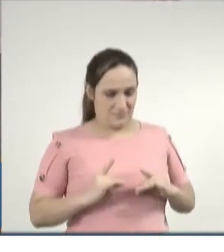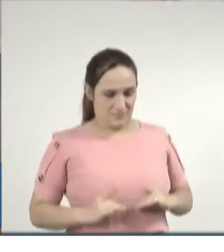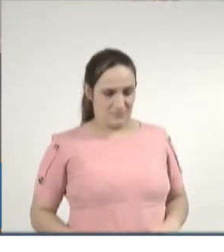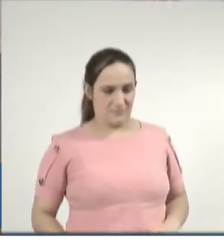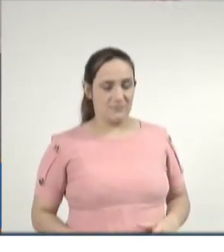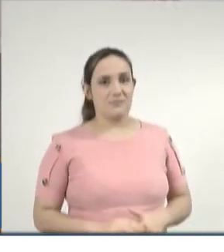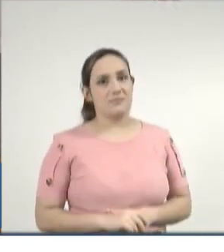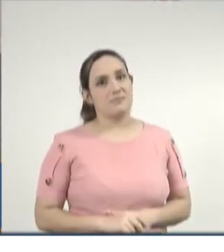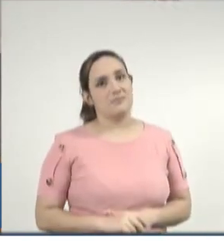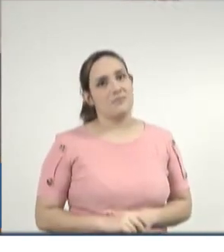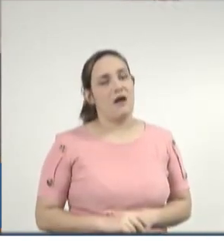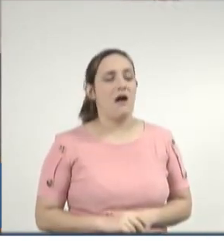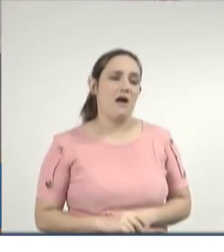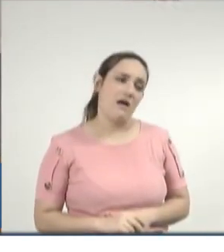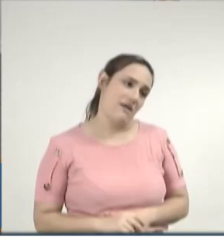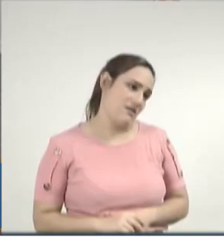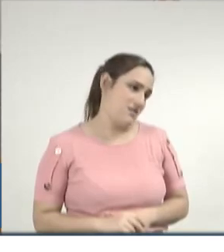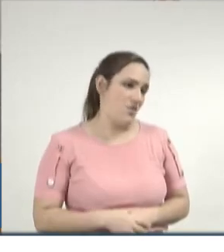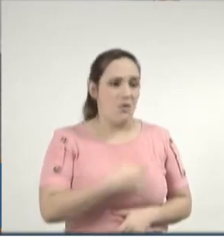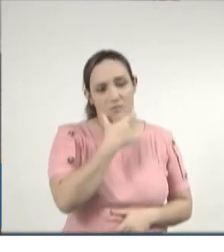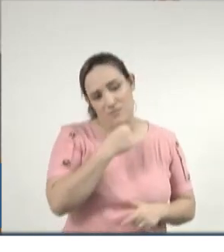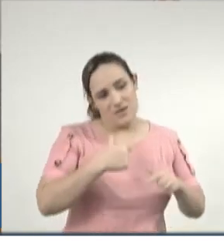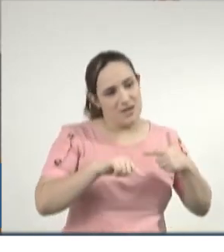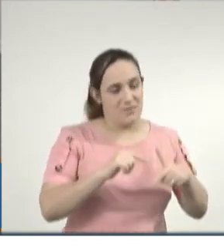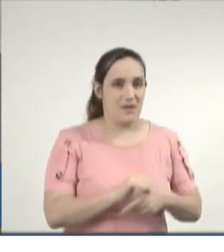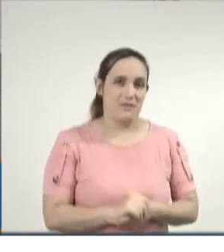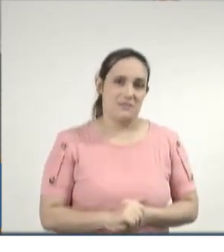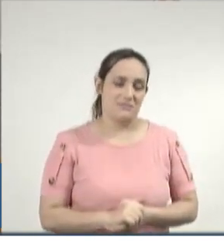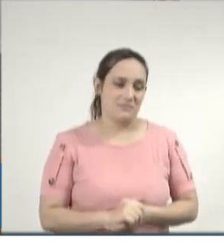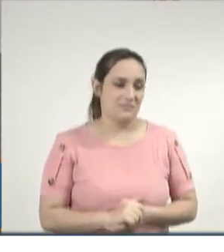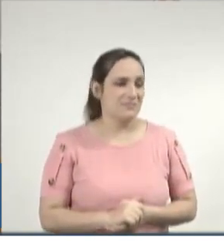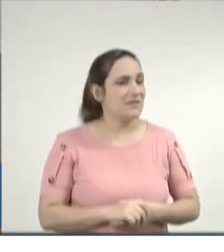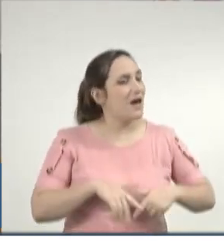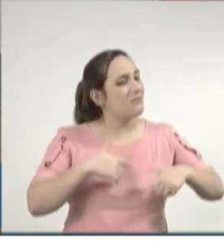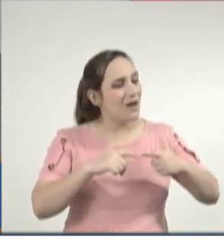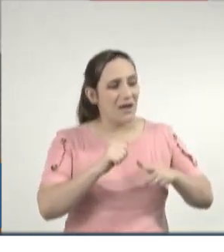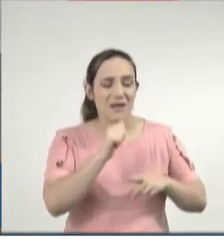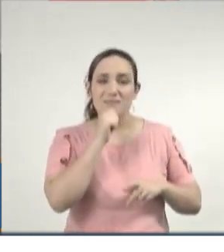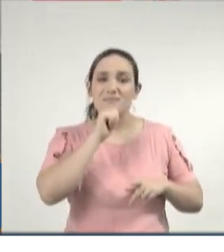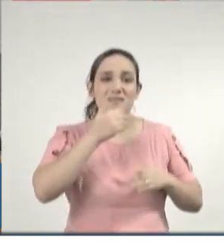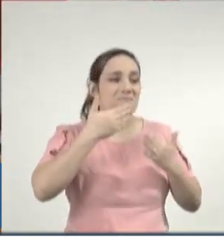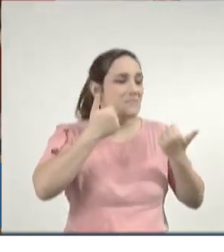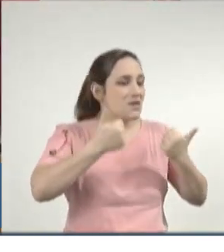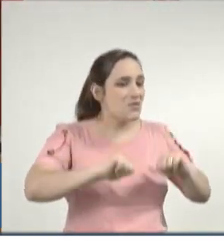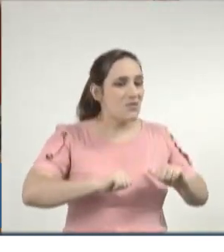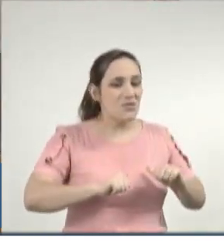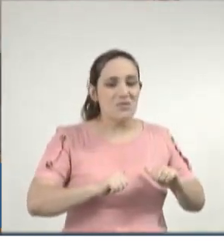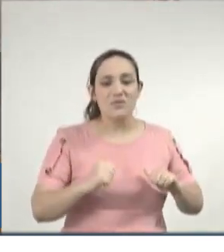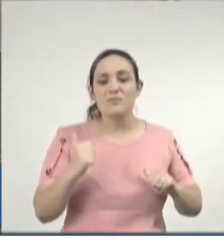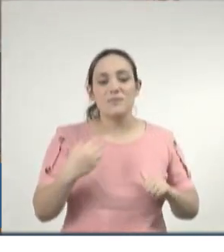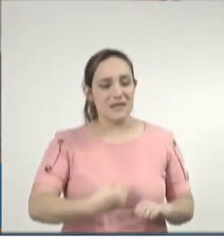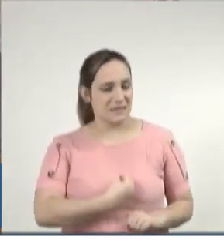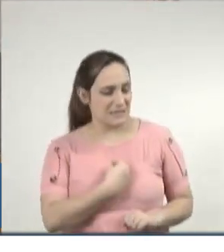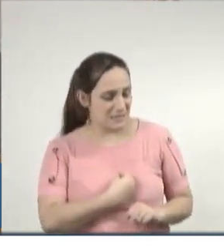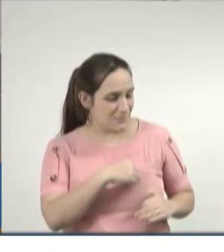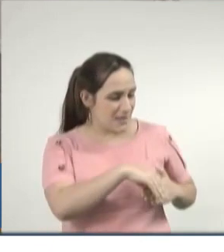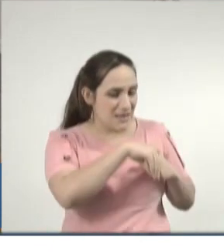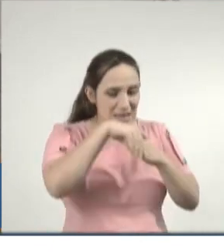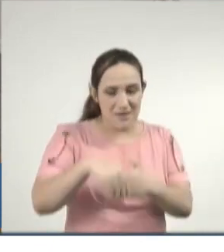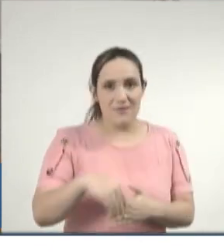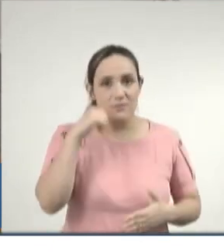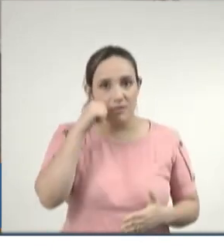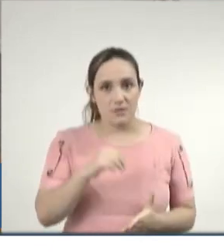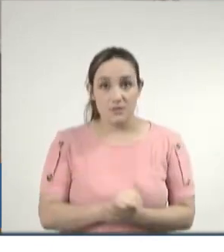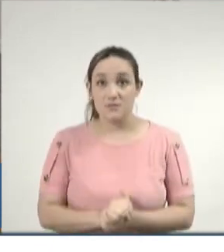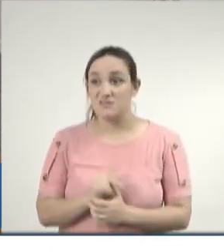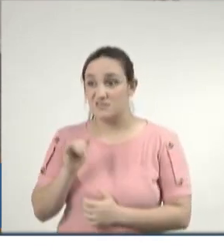olhar? Como esse homem trabalha. E além de trabalhar tanto, ele ainda vem buscar. É um pai tão participativo. A